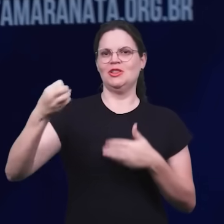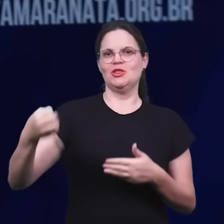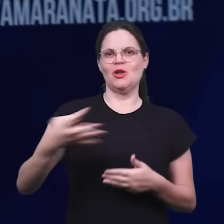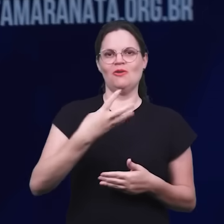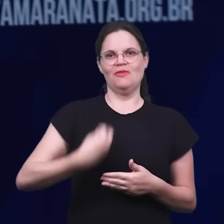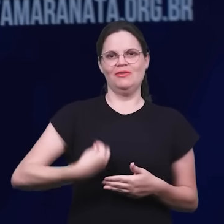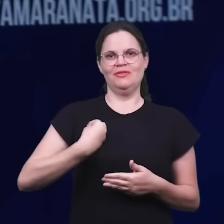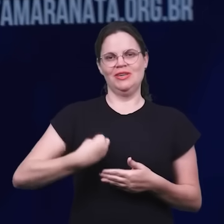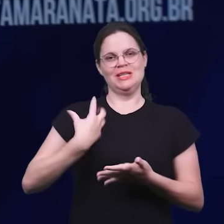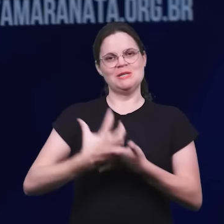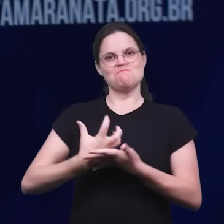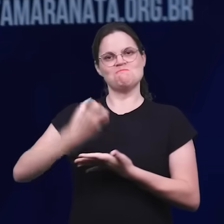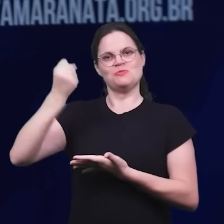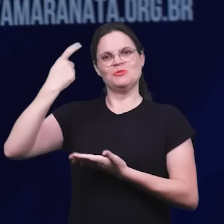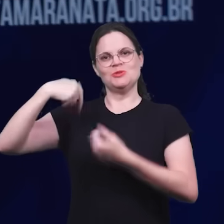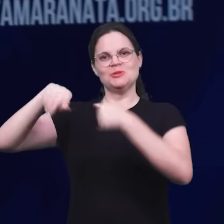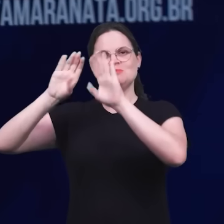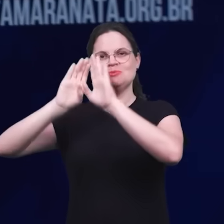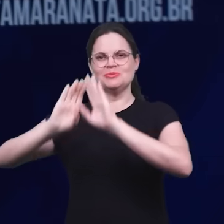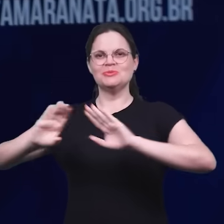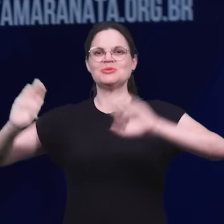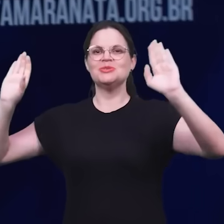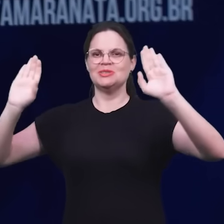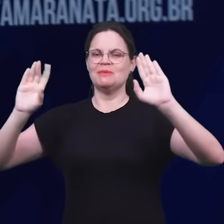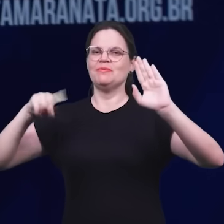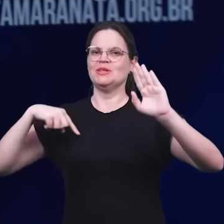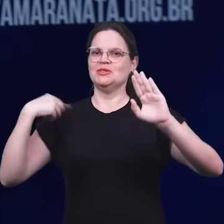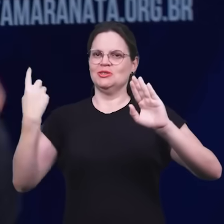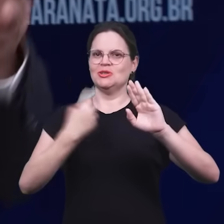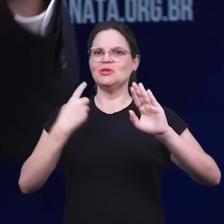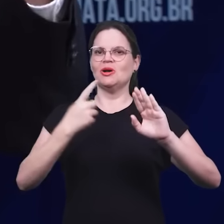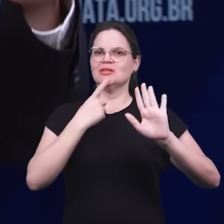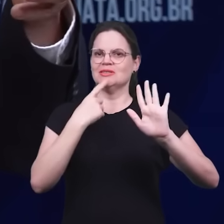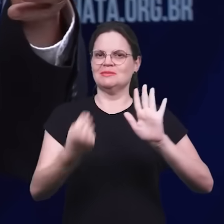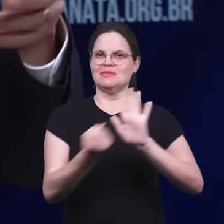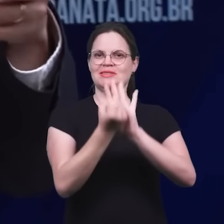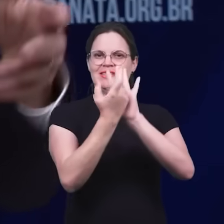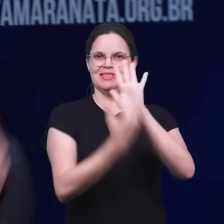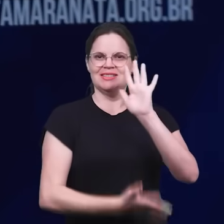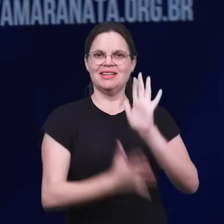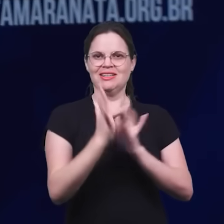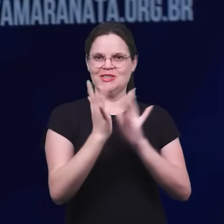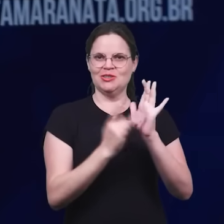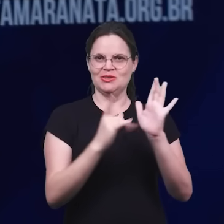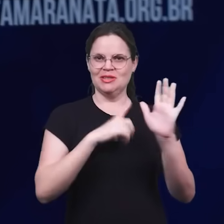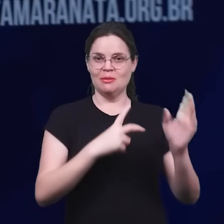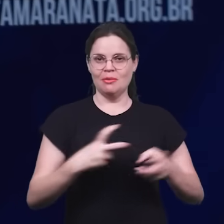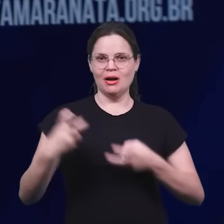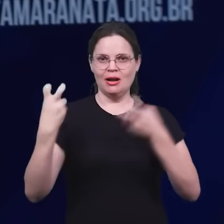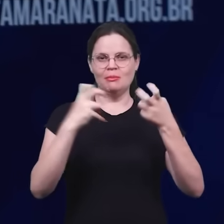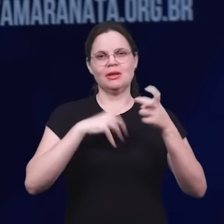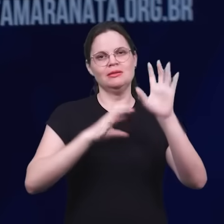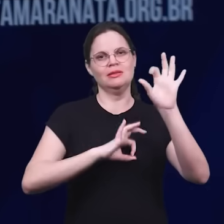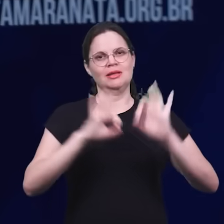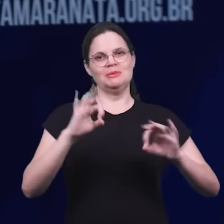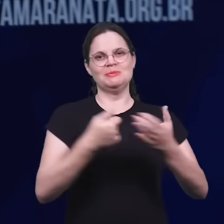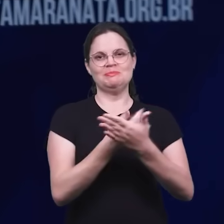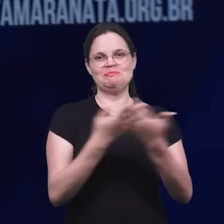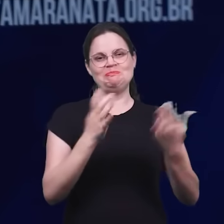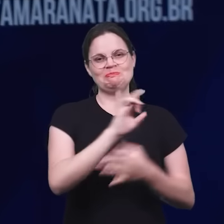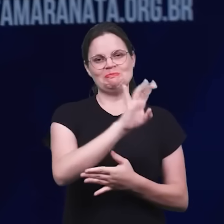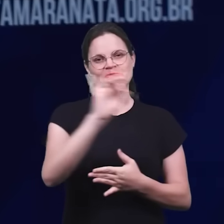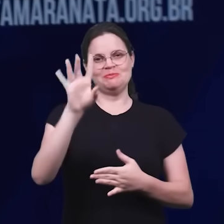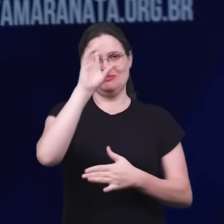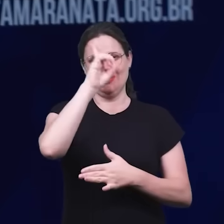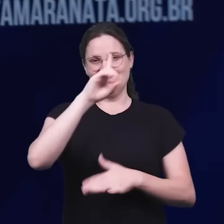termos a coroa de glória que o justo juiz, pelo sangue de Jesus, tem preparado para cada um de nós.